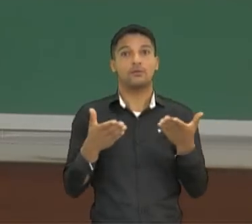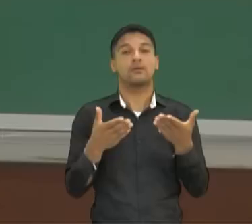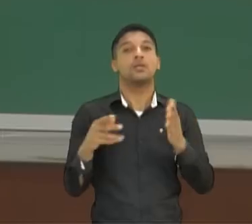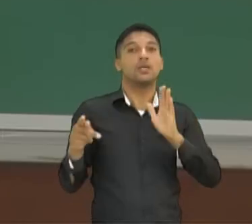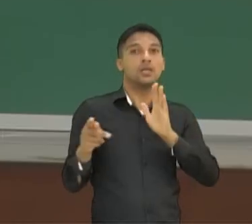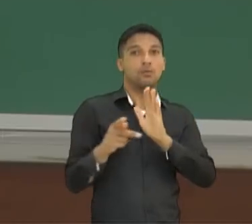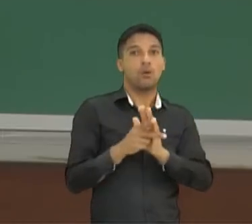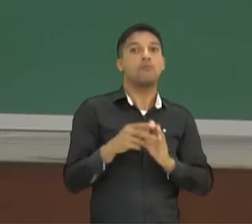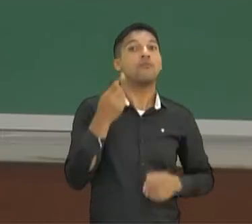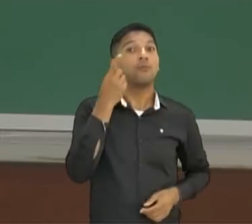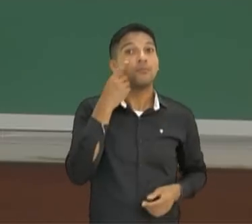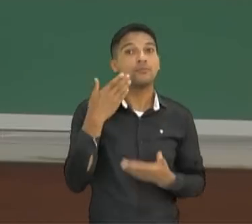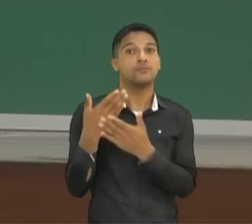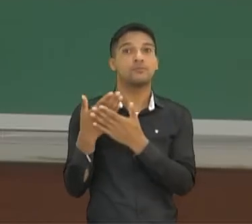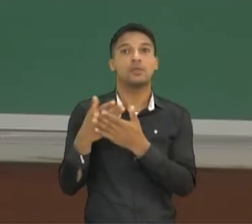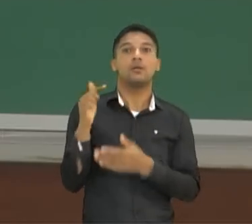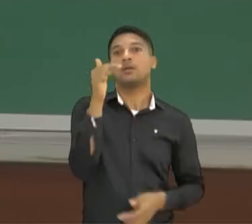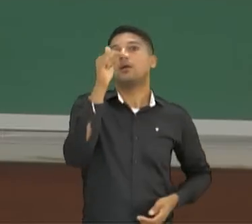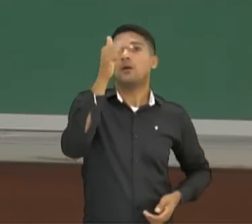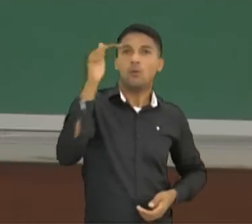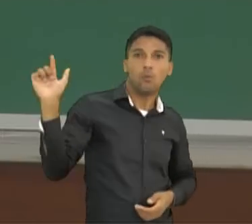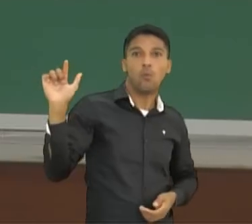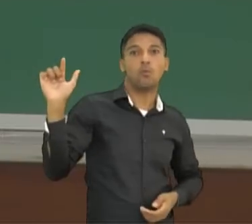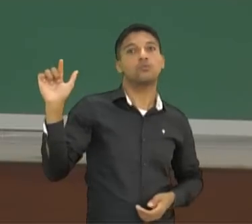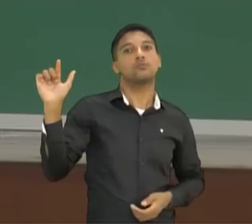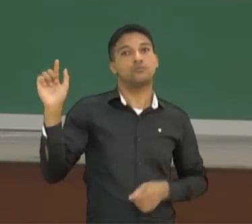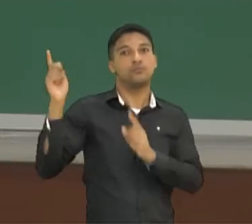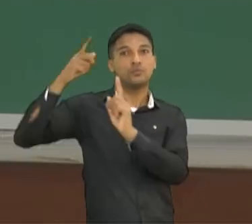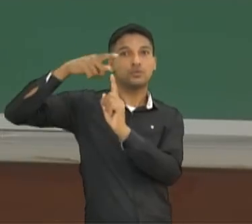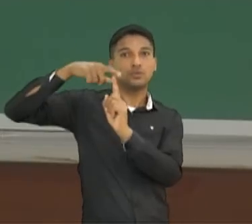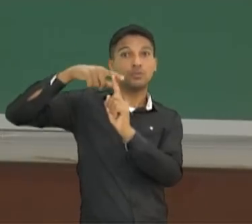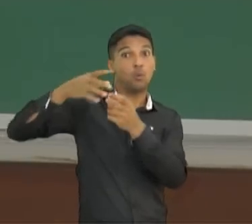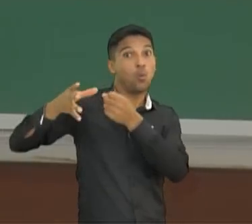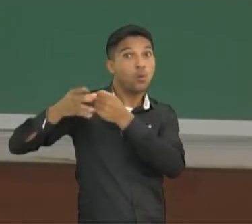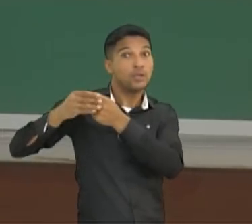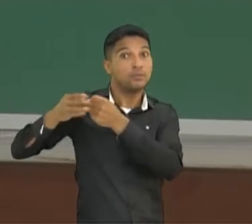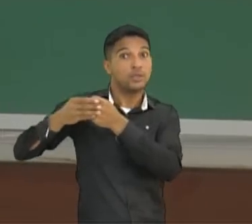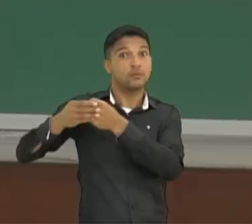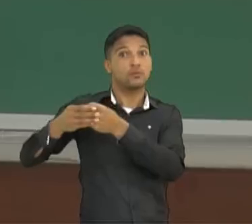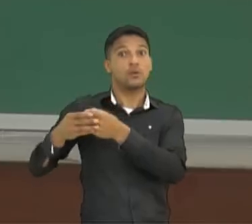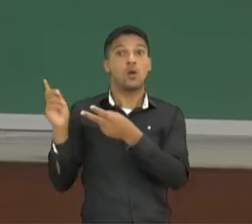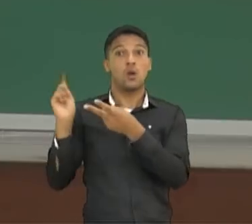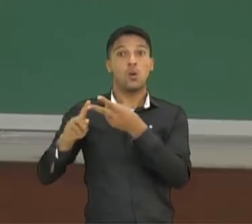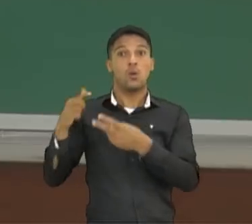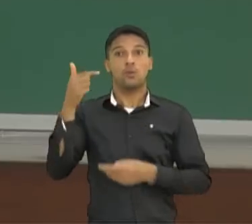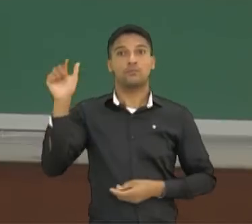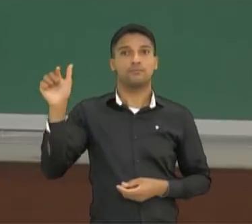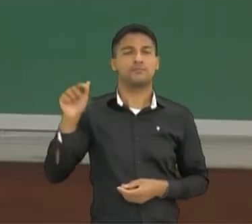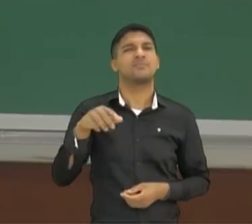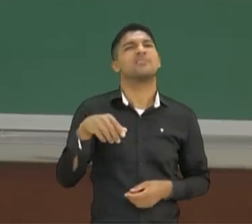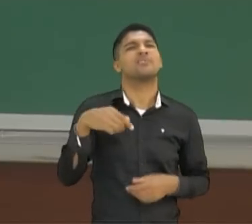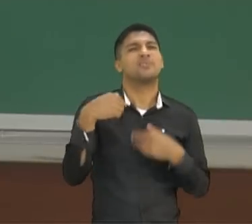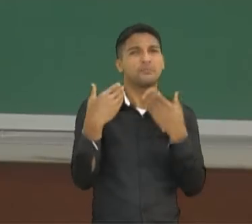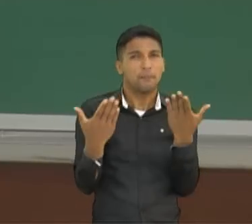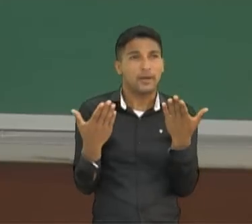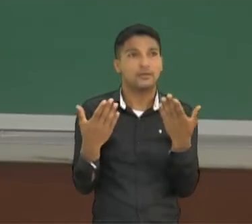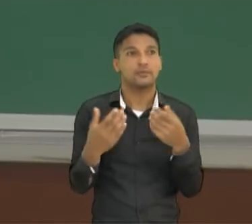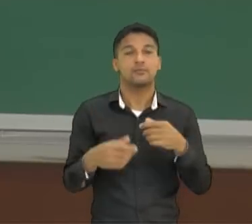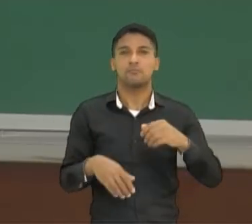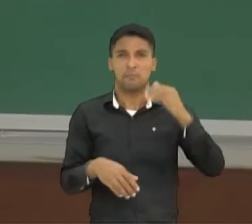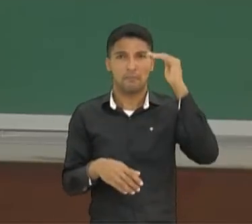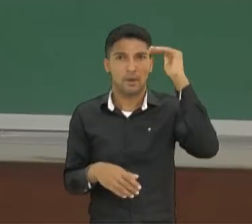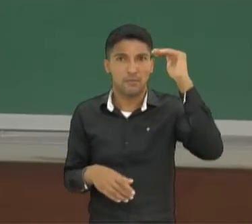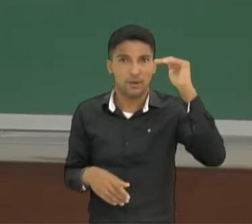de conhecimento, que também é muito comum. Tudo isso que eu estou falando aqui, você já conhece. Tenho certeza que você já conhece, você